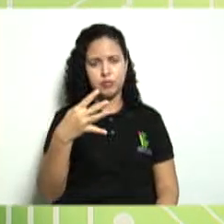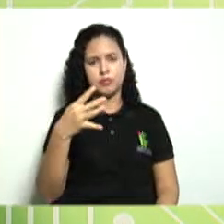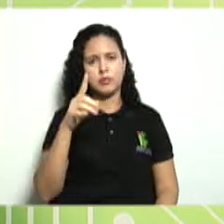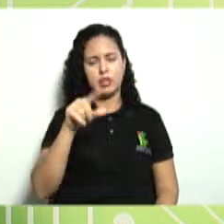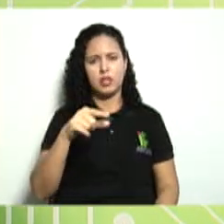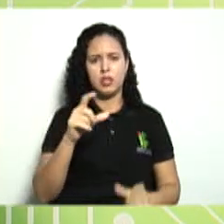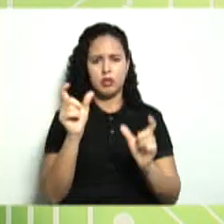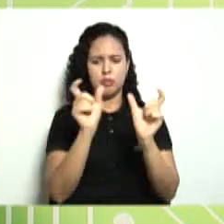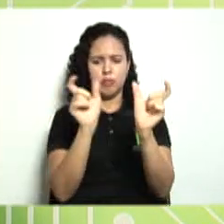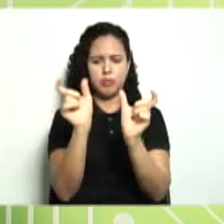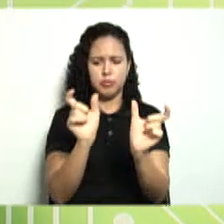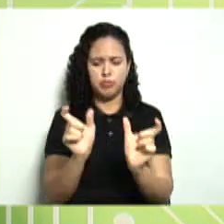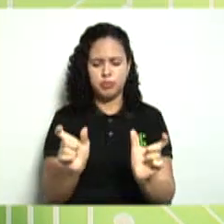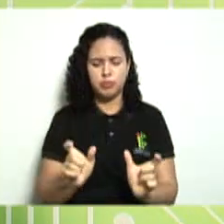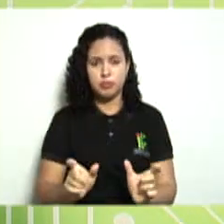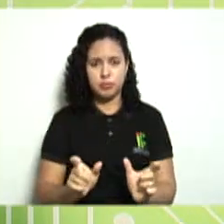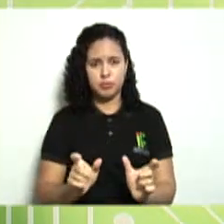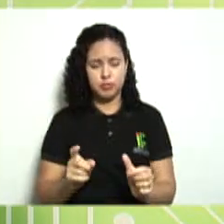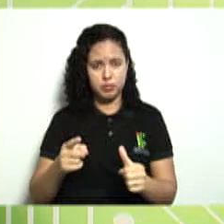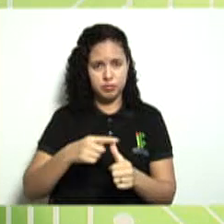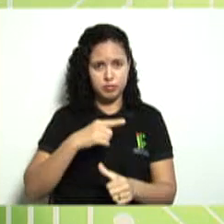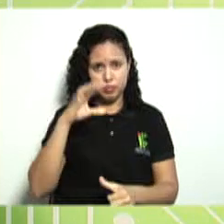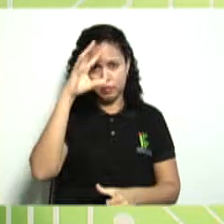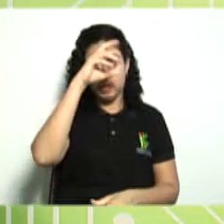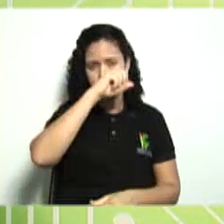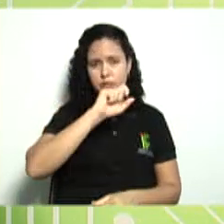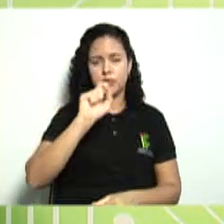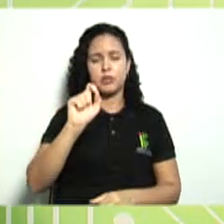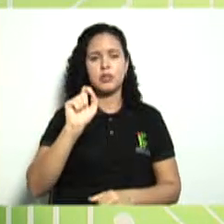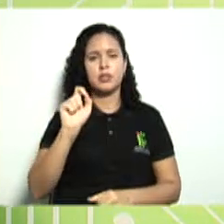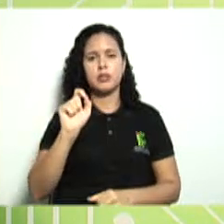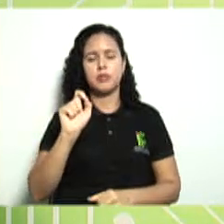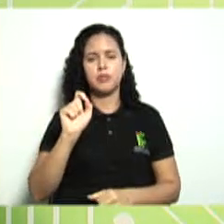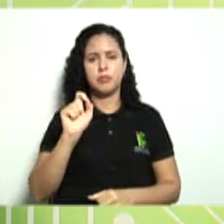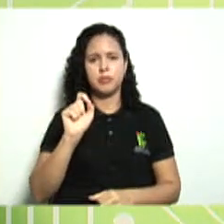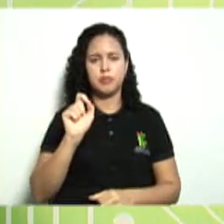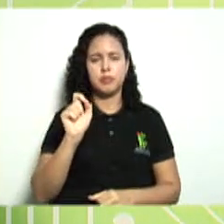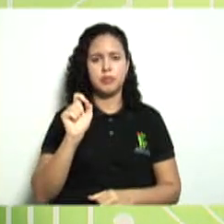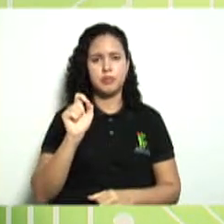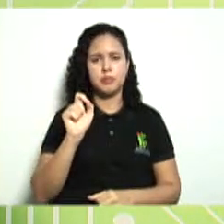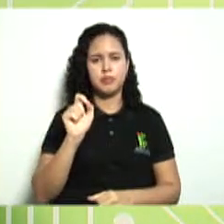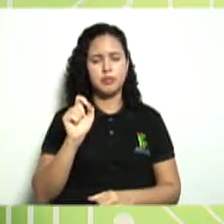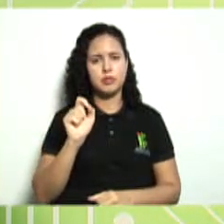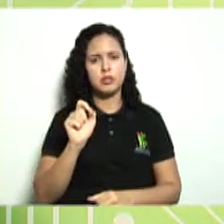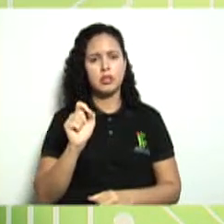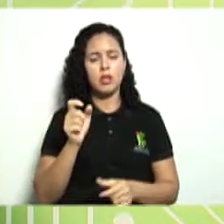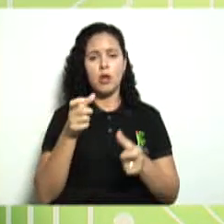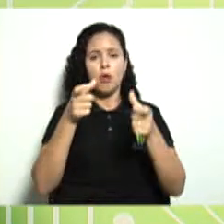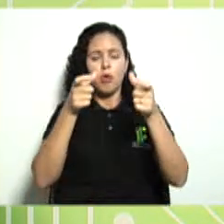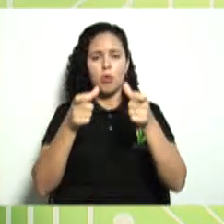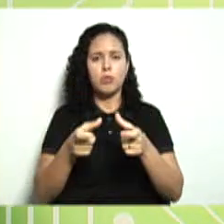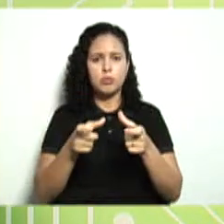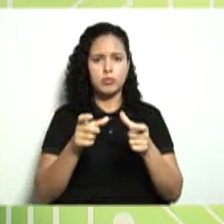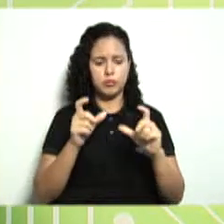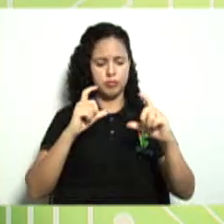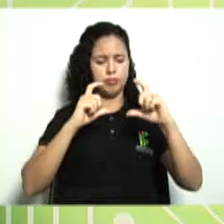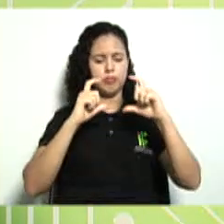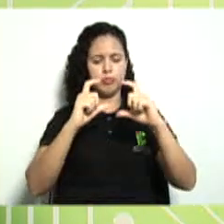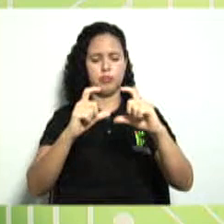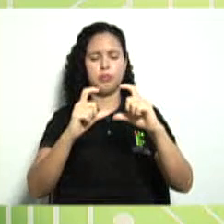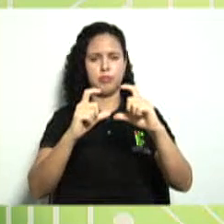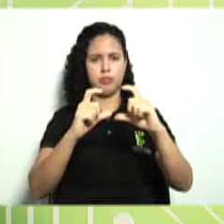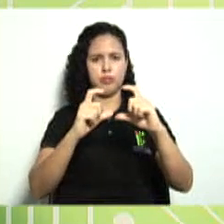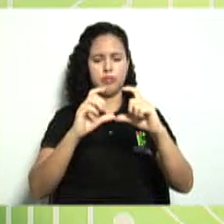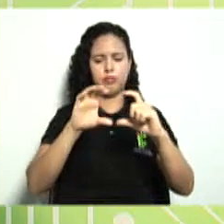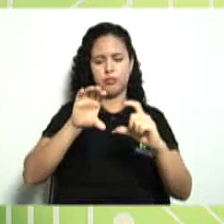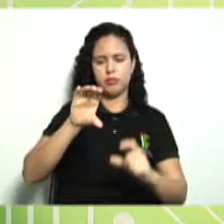gente precisa saber o que? Primeiro, antes da gente ir para as fórmulas, a gente precisa saber o que? a localização dela. Por exemplo, uma célula, ela